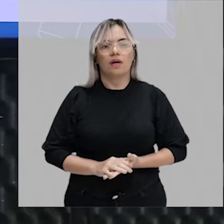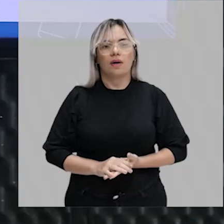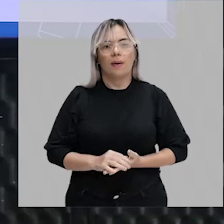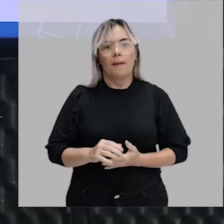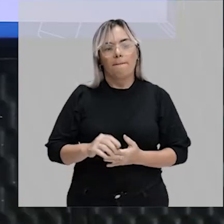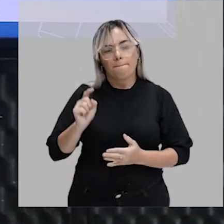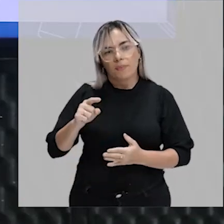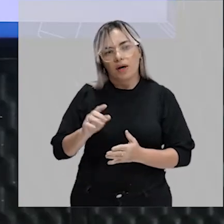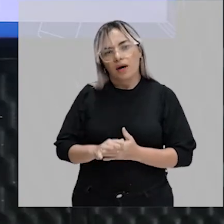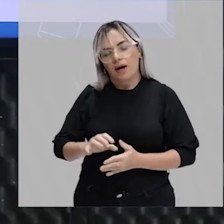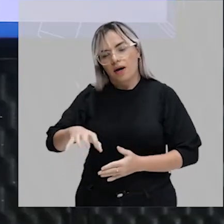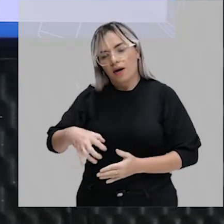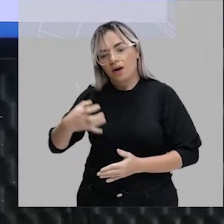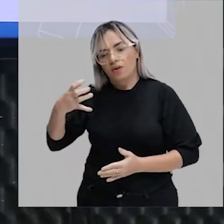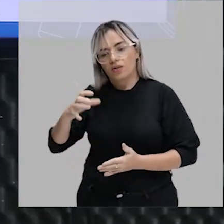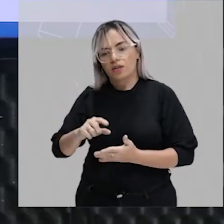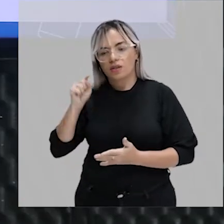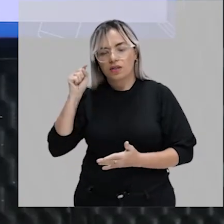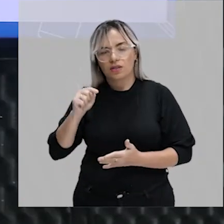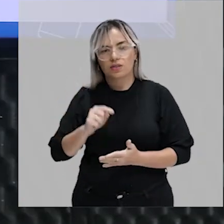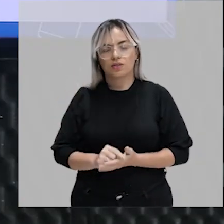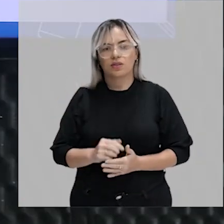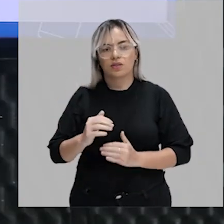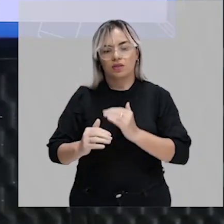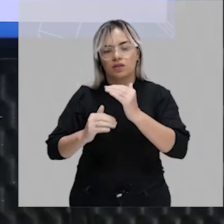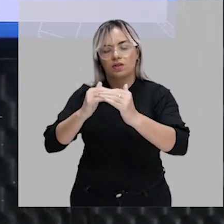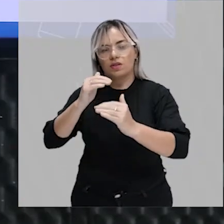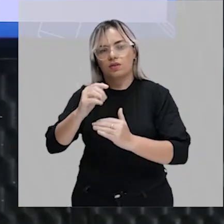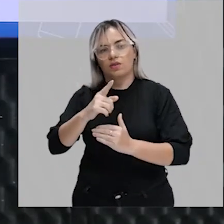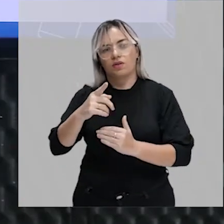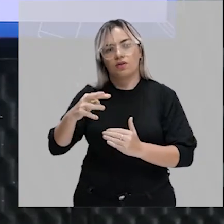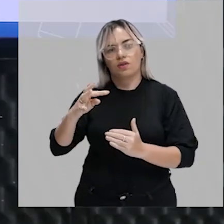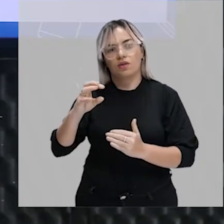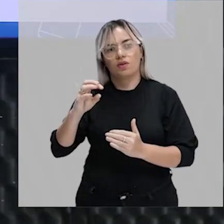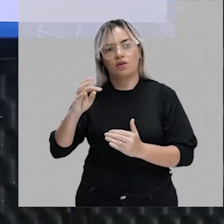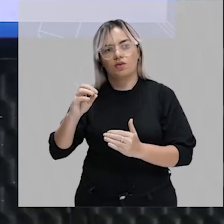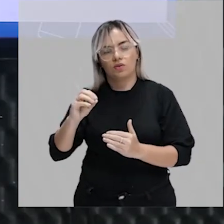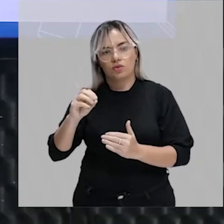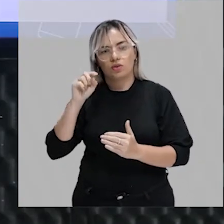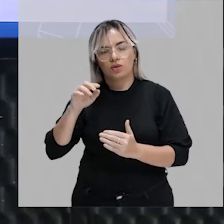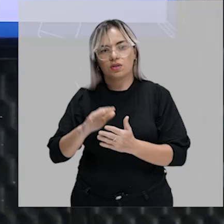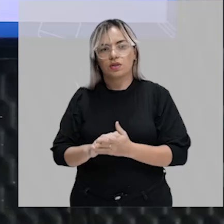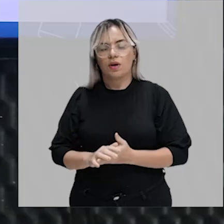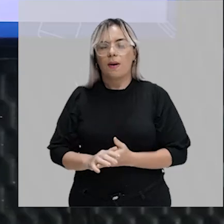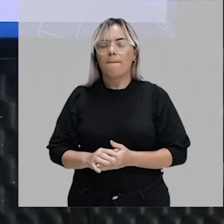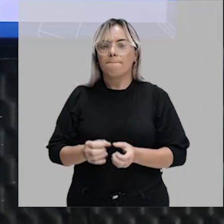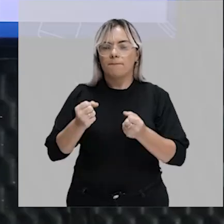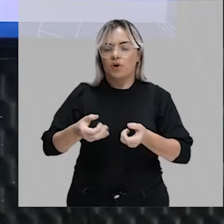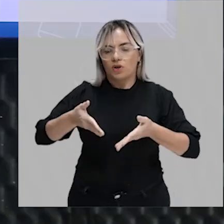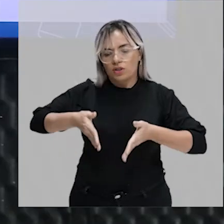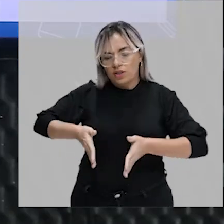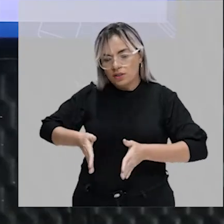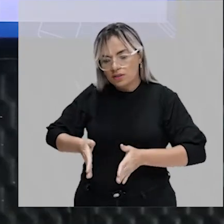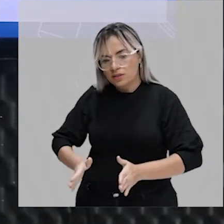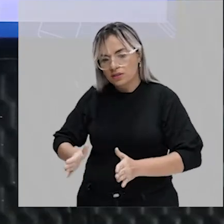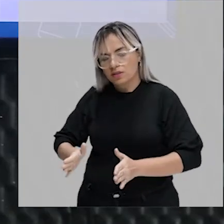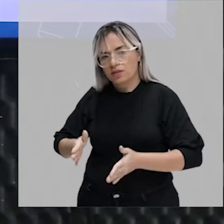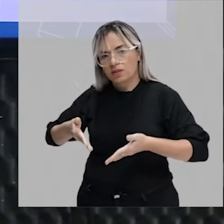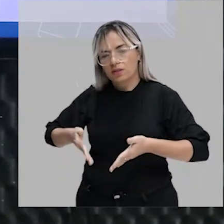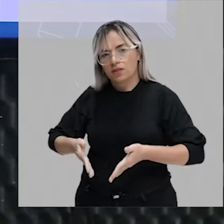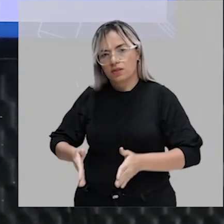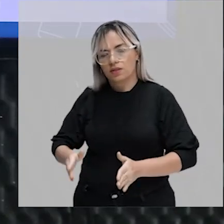o zigoto se desenvolver, ele vai gerar um indivíduo, vai nascer. Só que esse indivíduo que nasce,